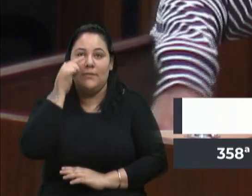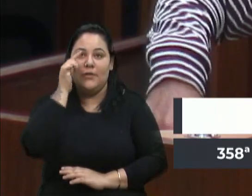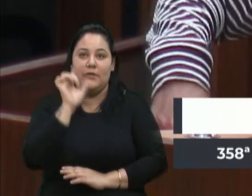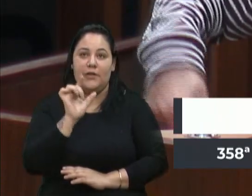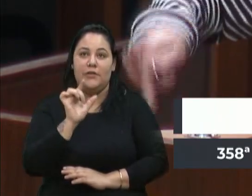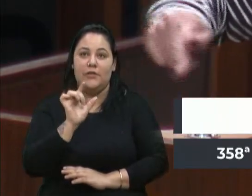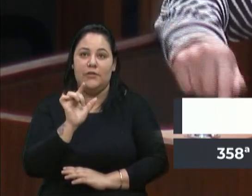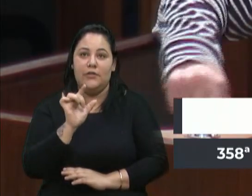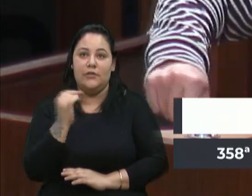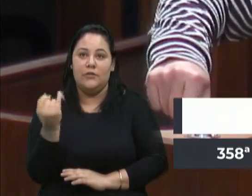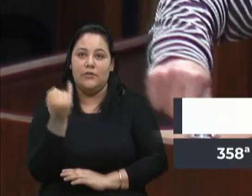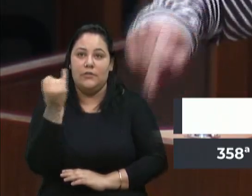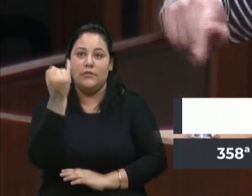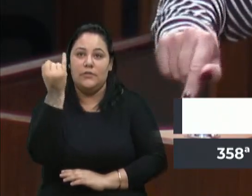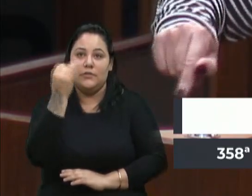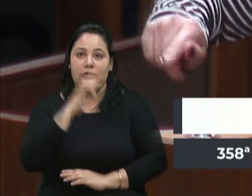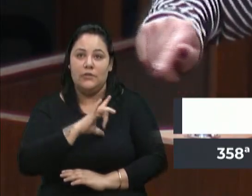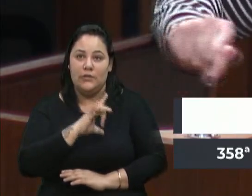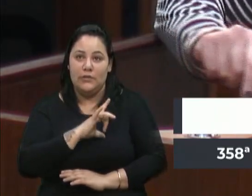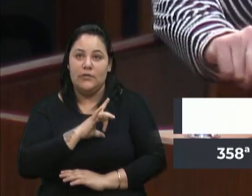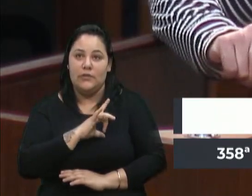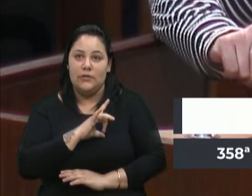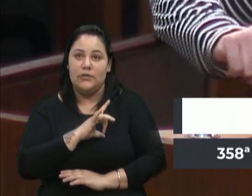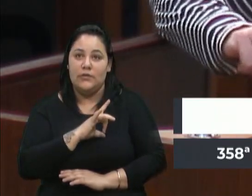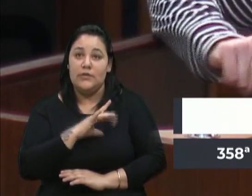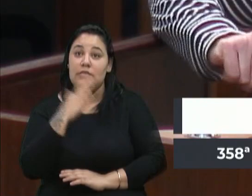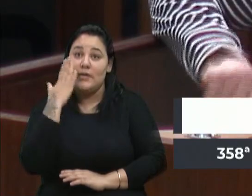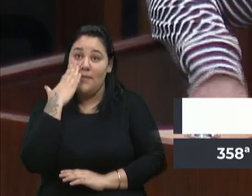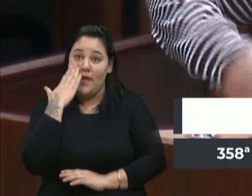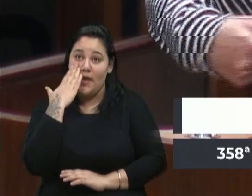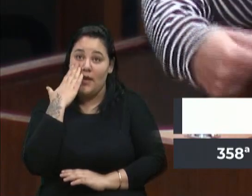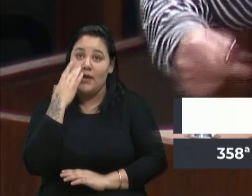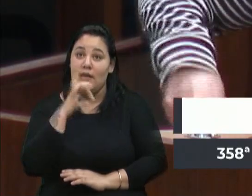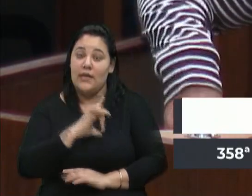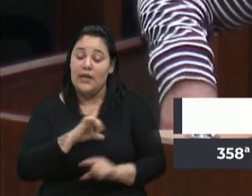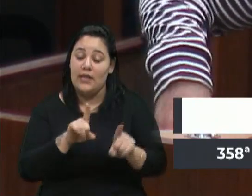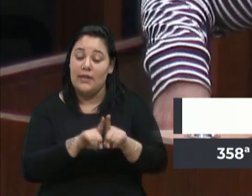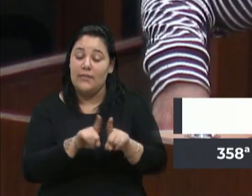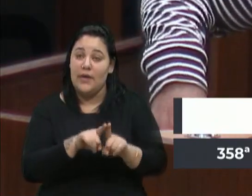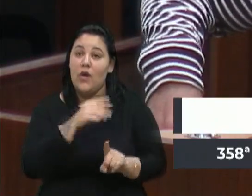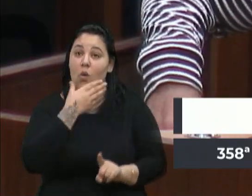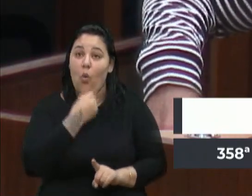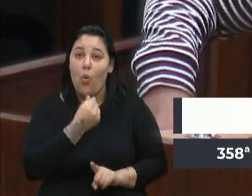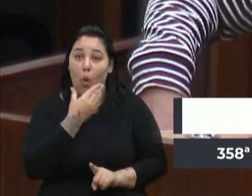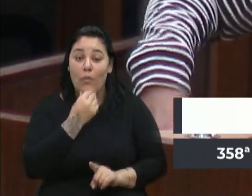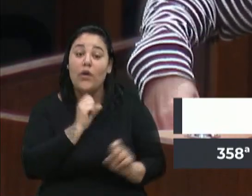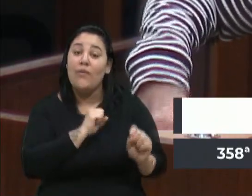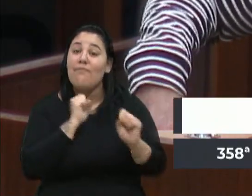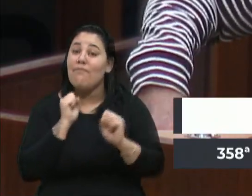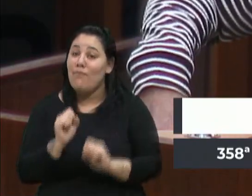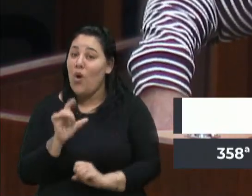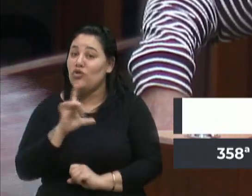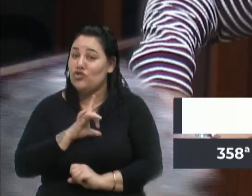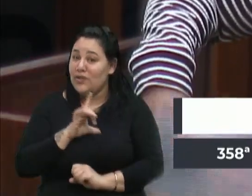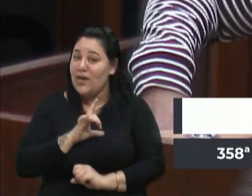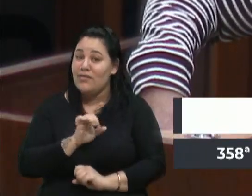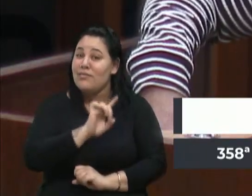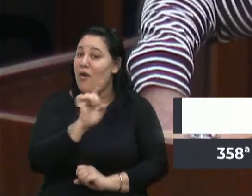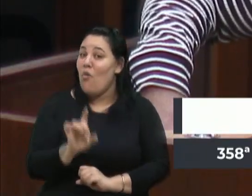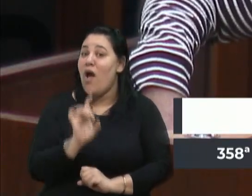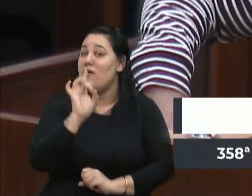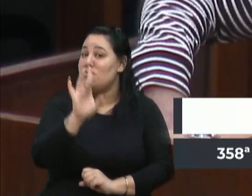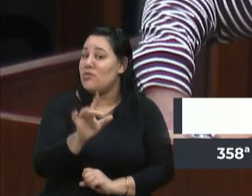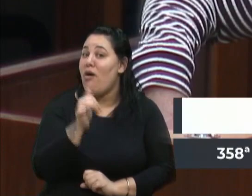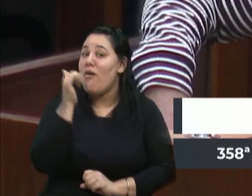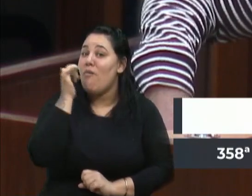importante salientar que o câncer de mama também atinge homens, né? Não é um câncer exclusivamente, infelizmente, só das